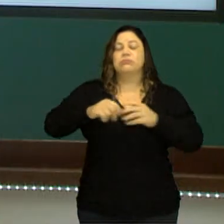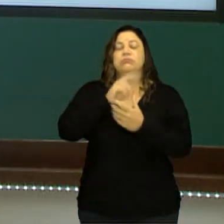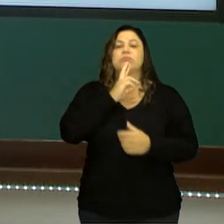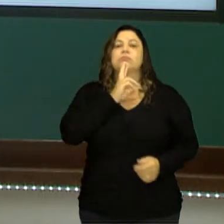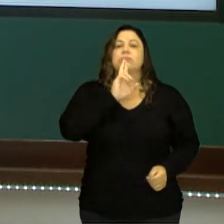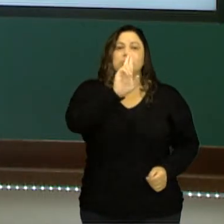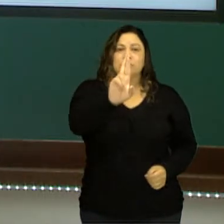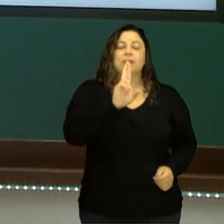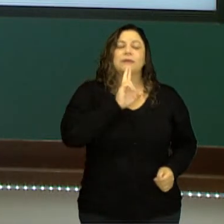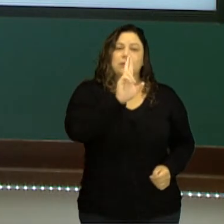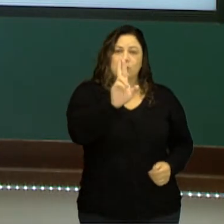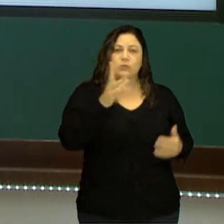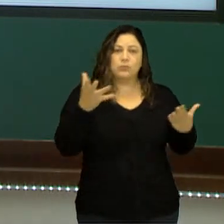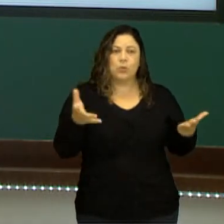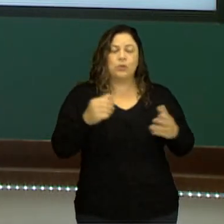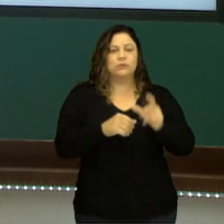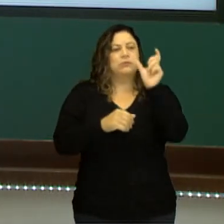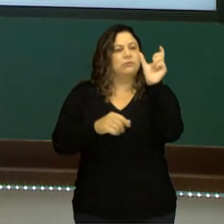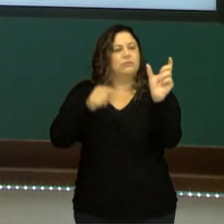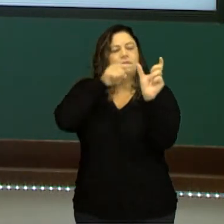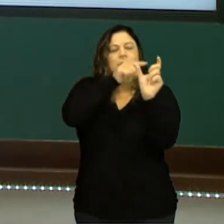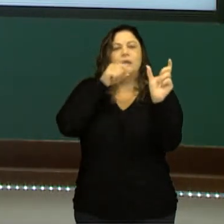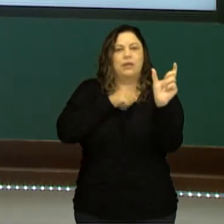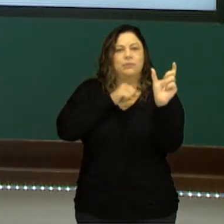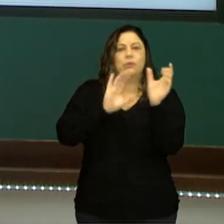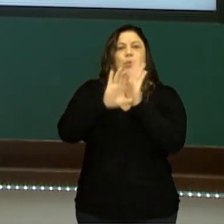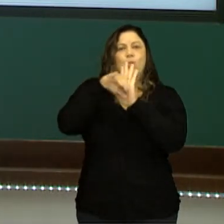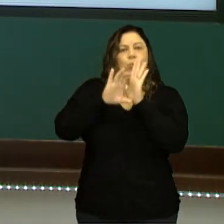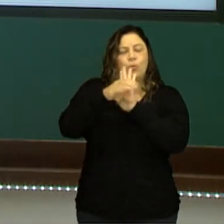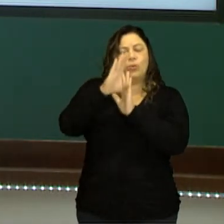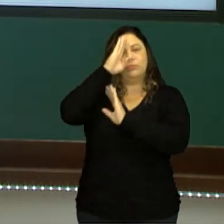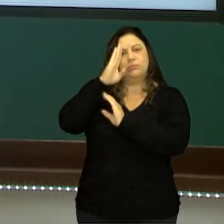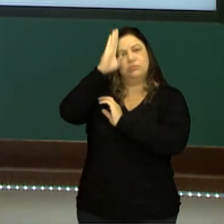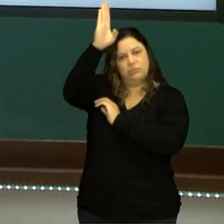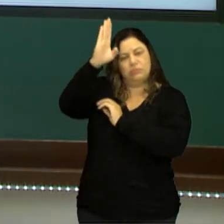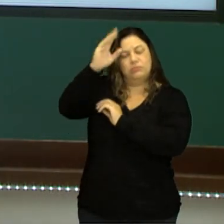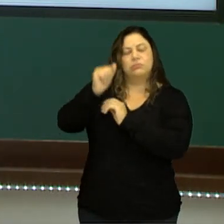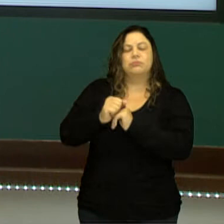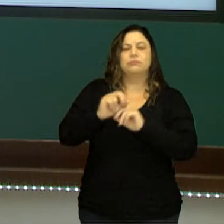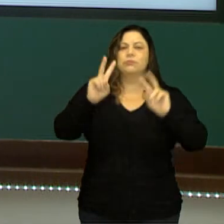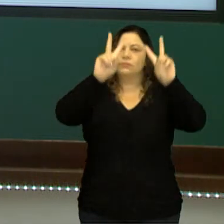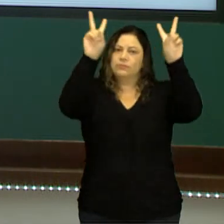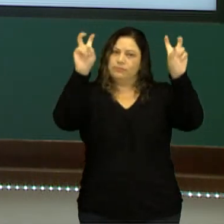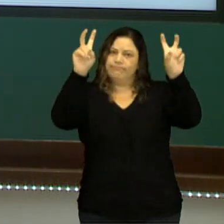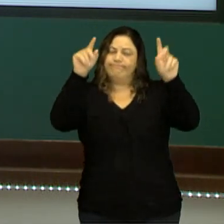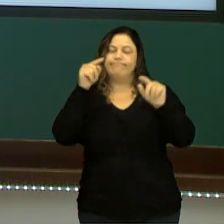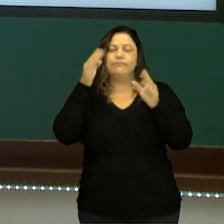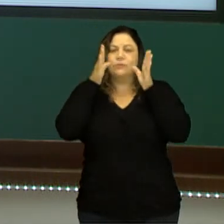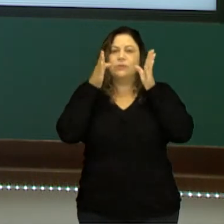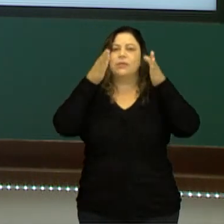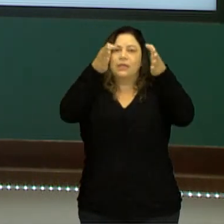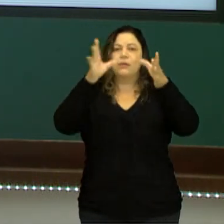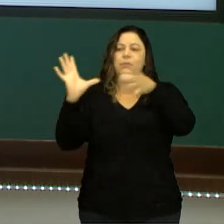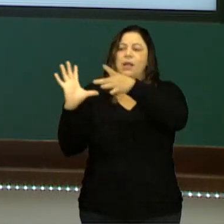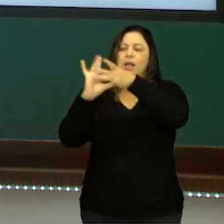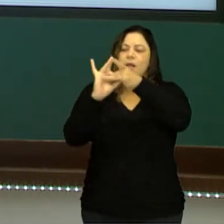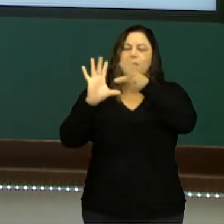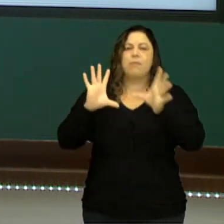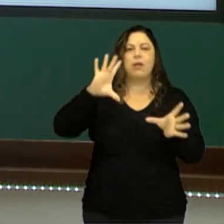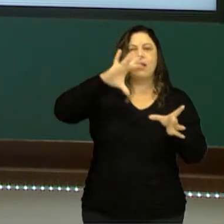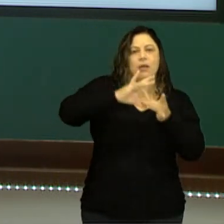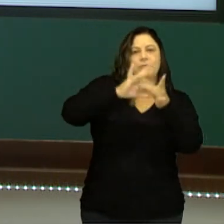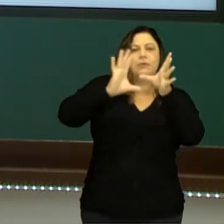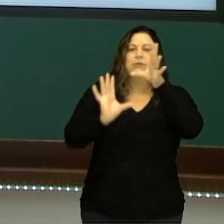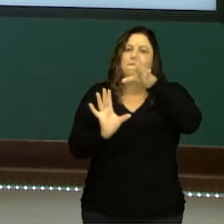resposta, né? O mapa mental, ele é feito a partir de um conceito-chave, de um tema gerador, e que se conecta com outros temas e